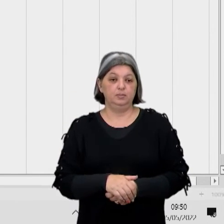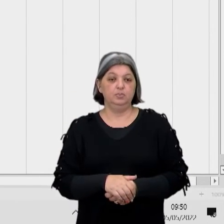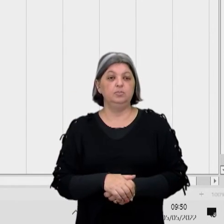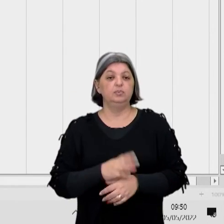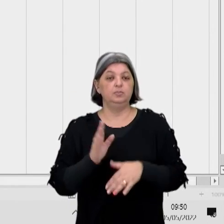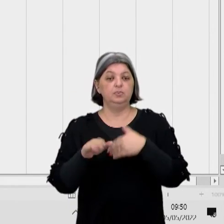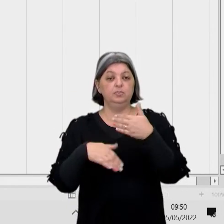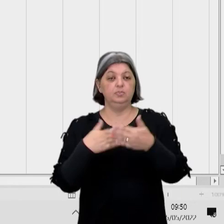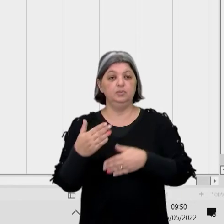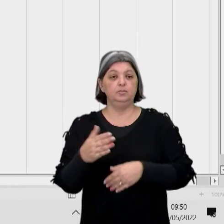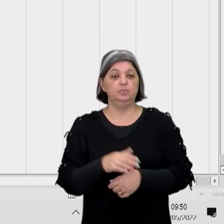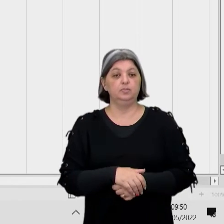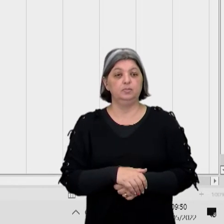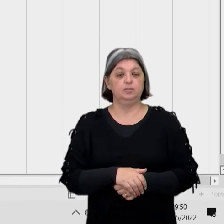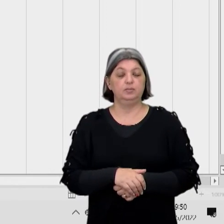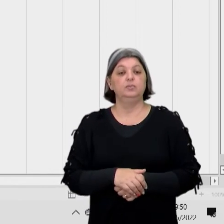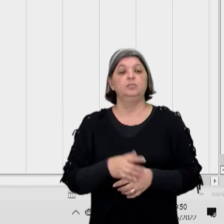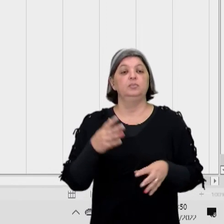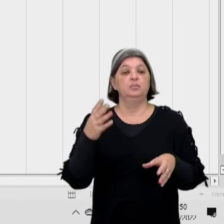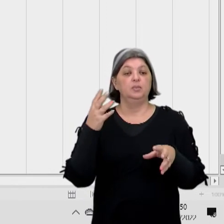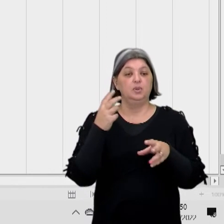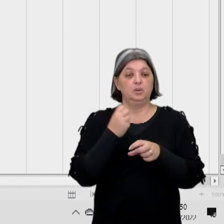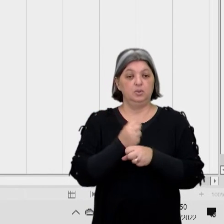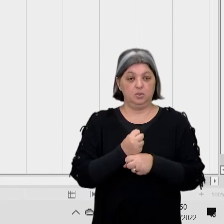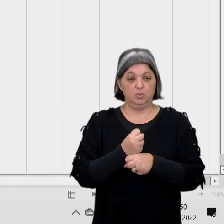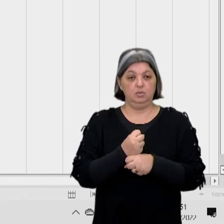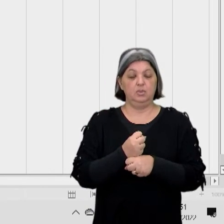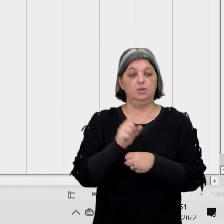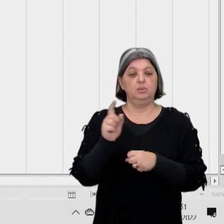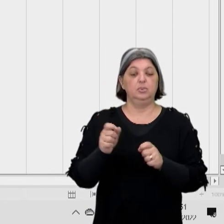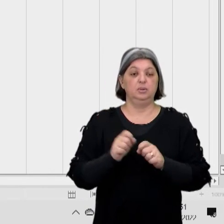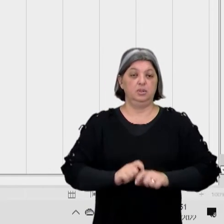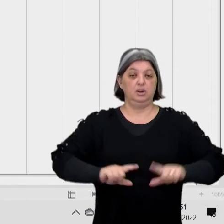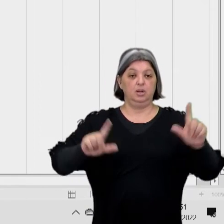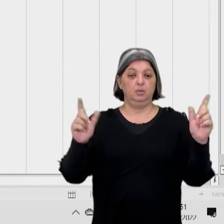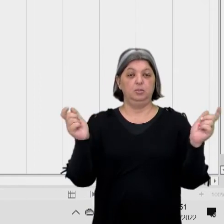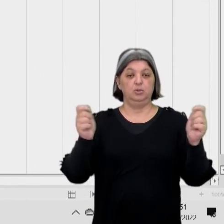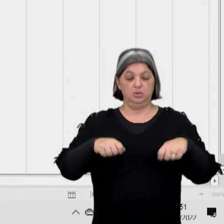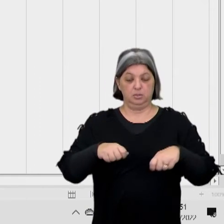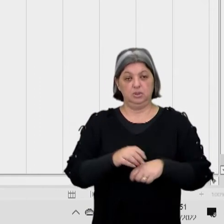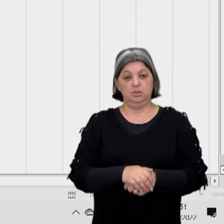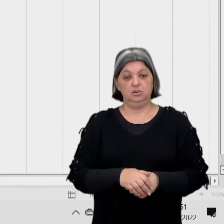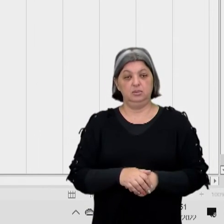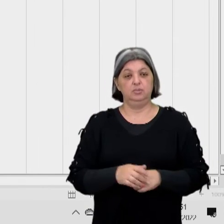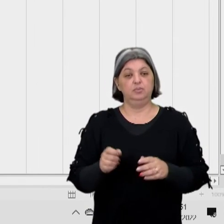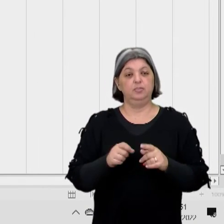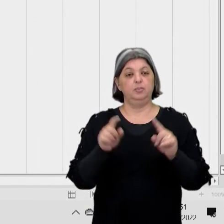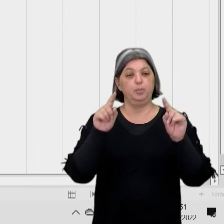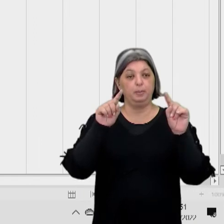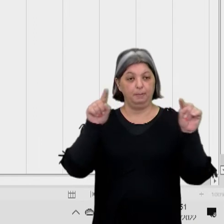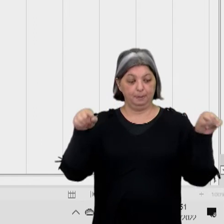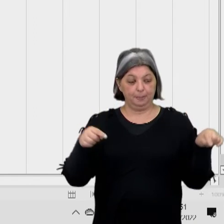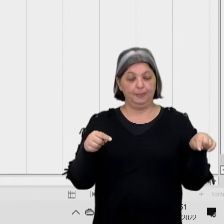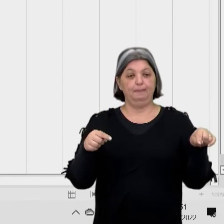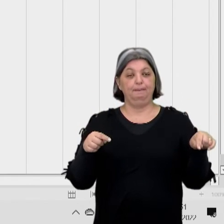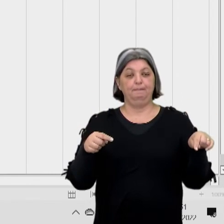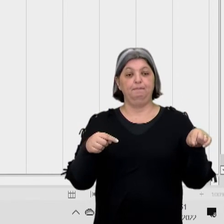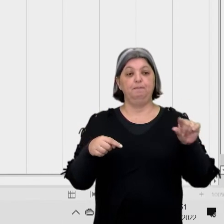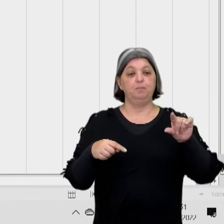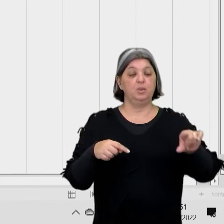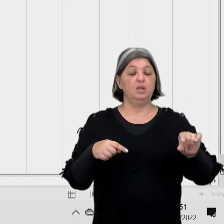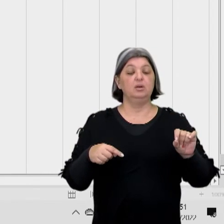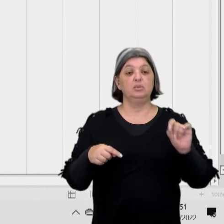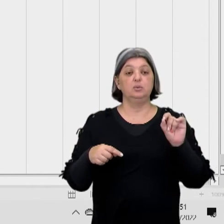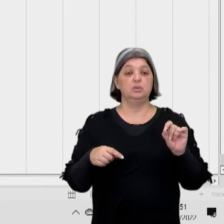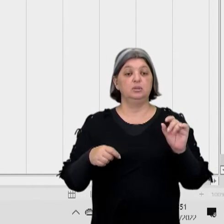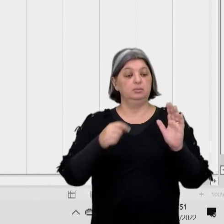processo. Igual. Soma. Aí ele já abre para as possibilidades para você, tá? Abriu o parênteses, aí eu vou selecionar quem? Tá?